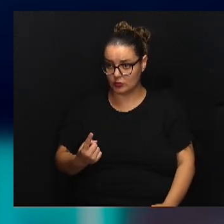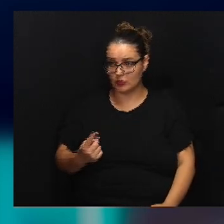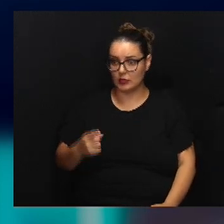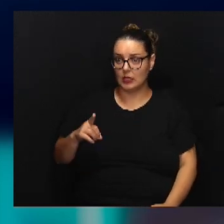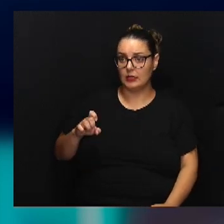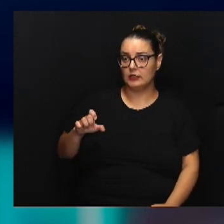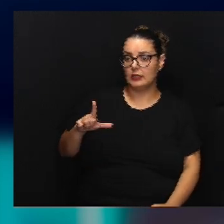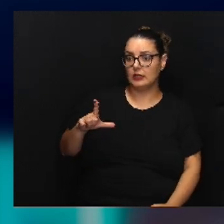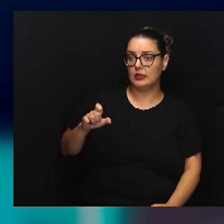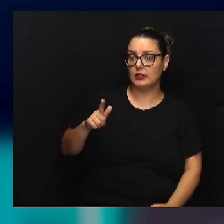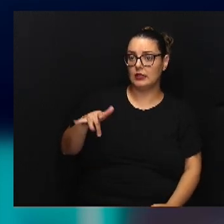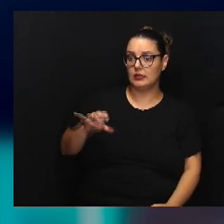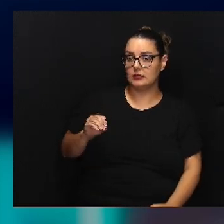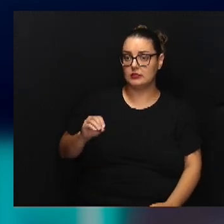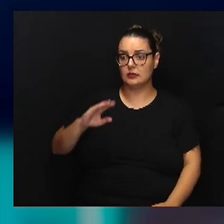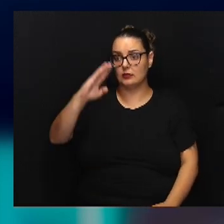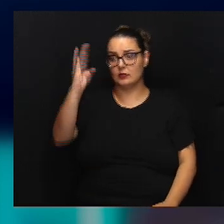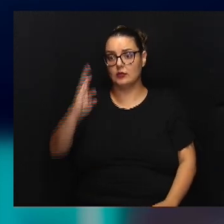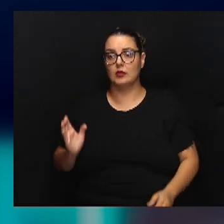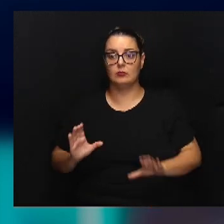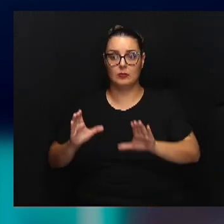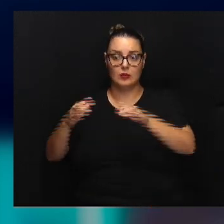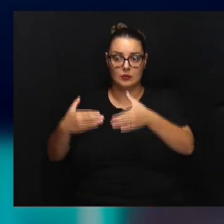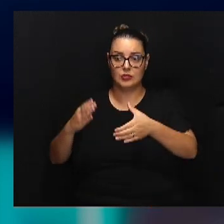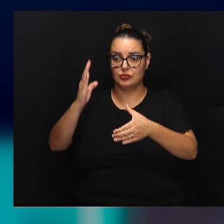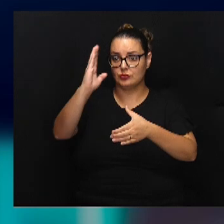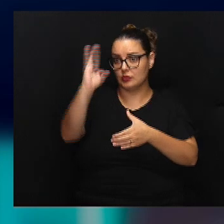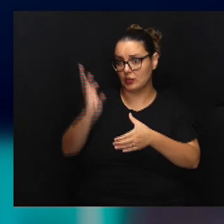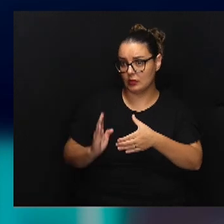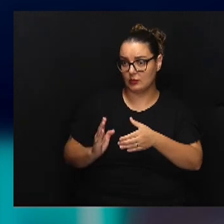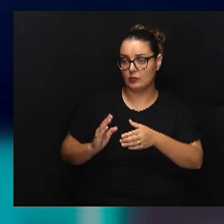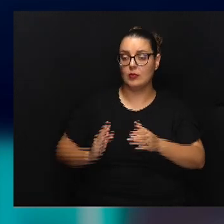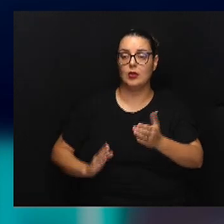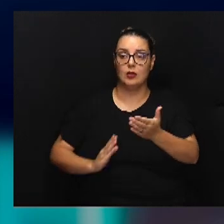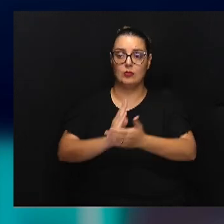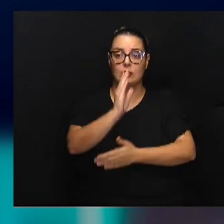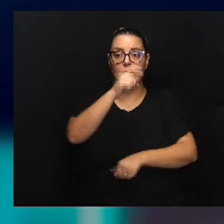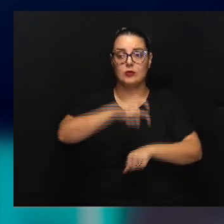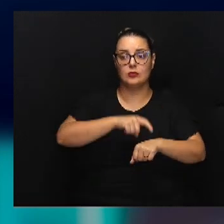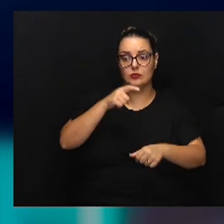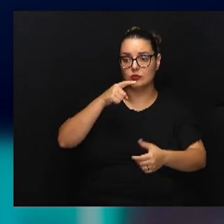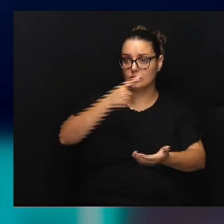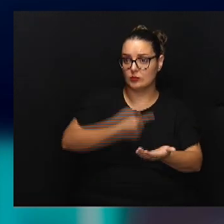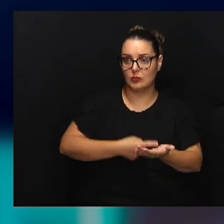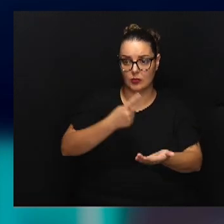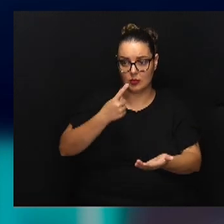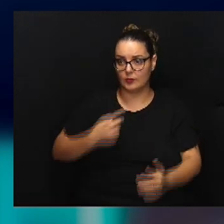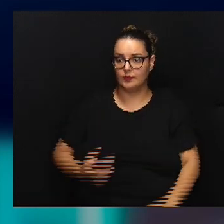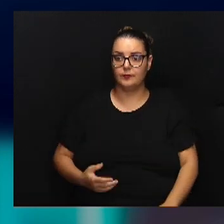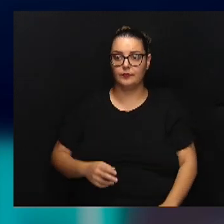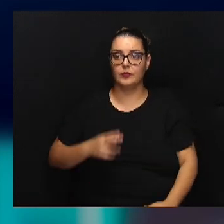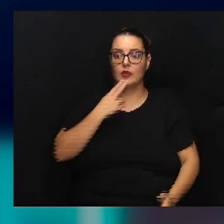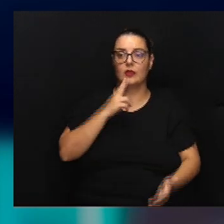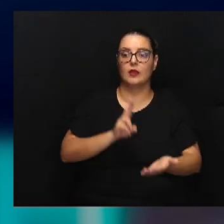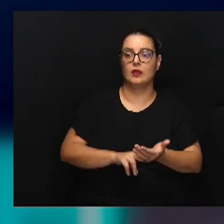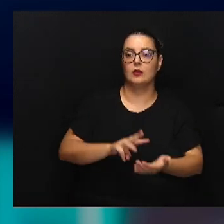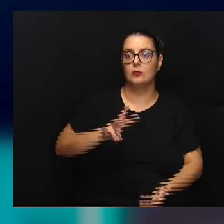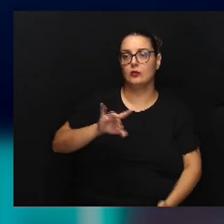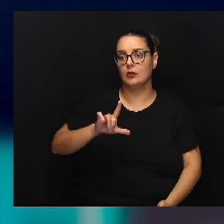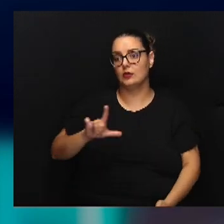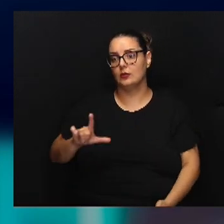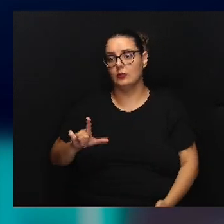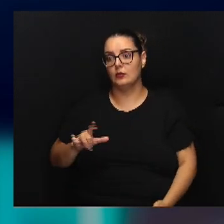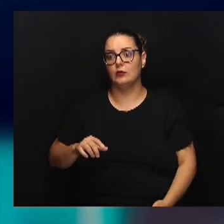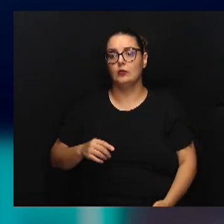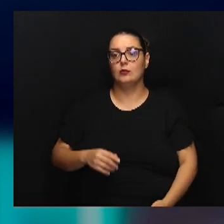delegação brasileira, né, a comitiva brasileira, aprova, em última hora, lá na chamada Carta do Rio, uma